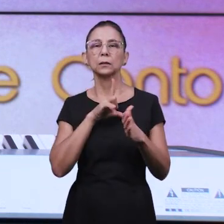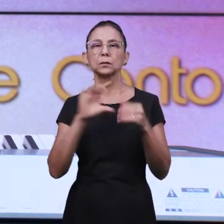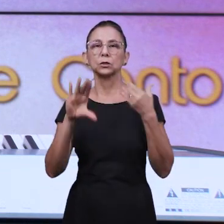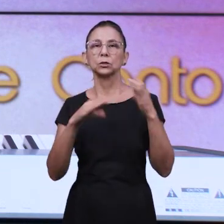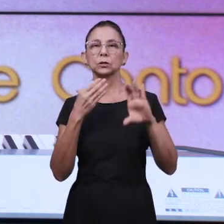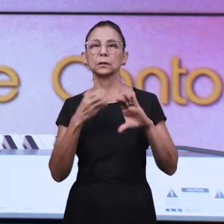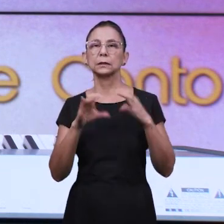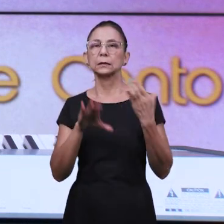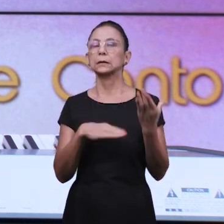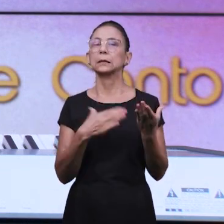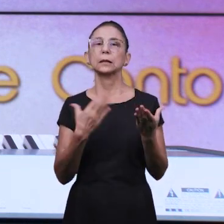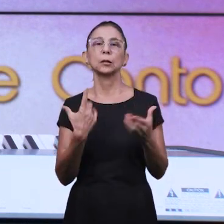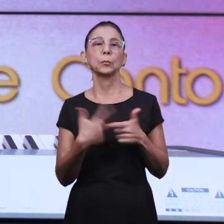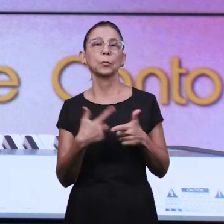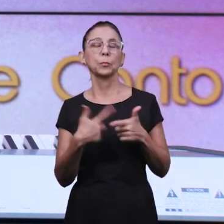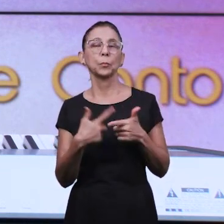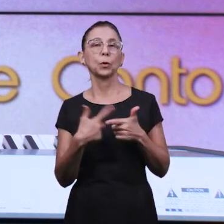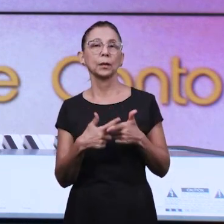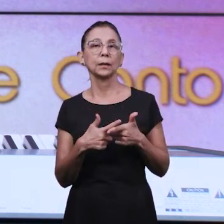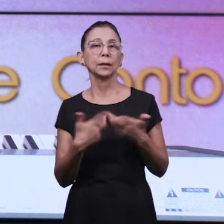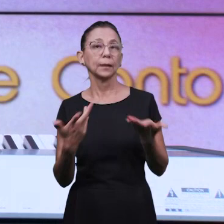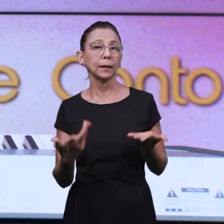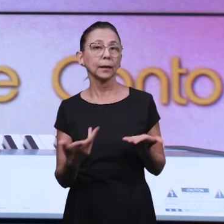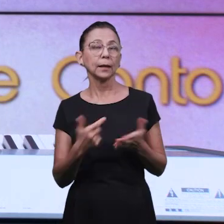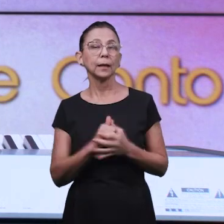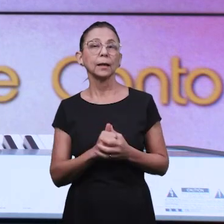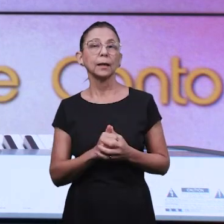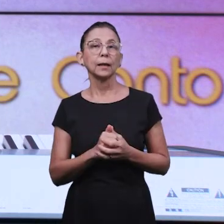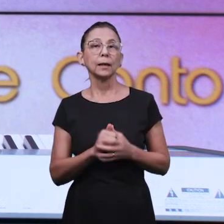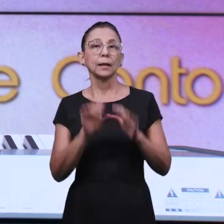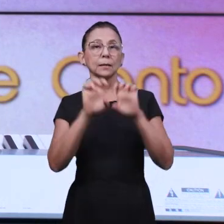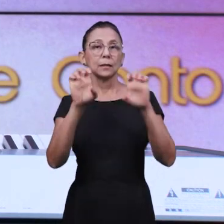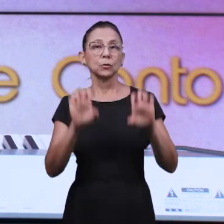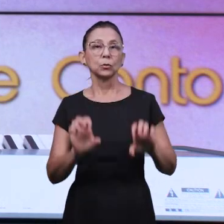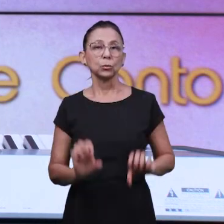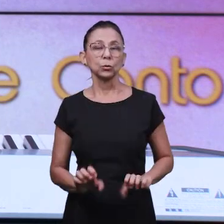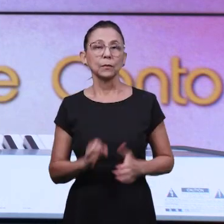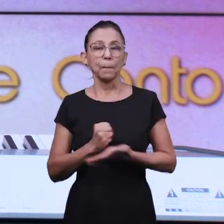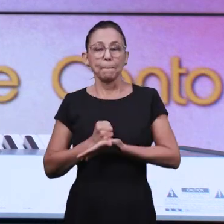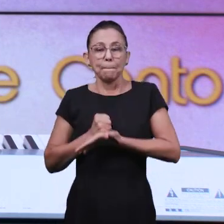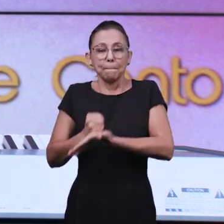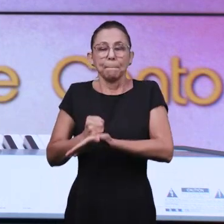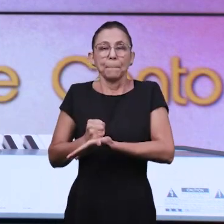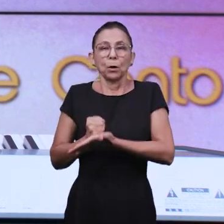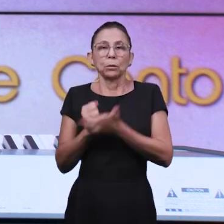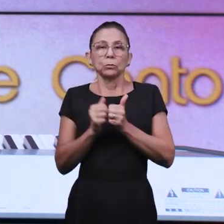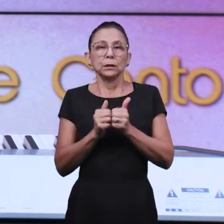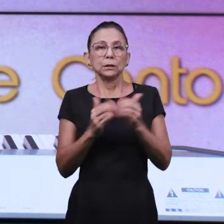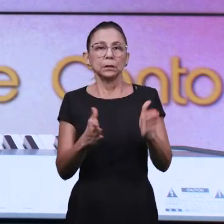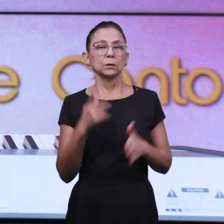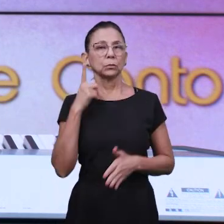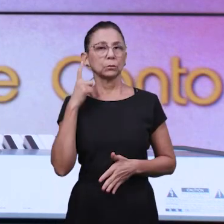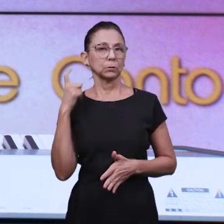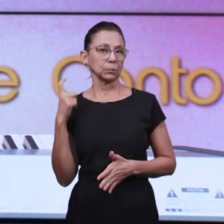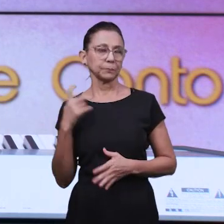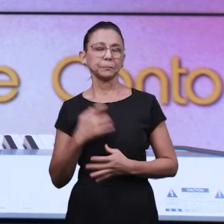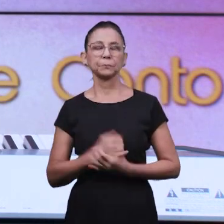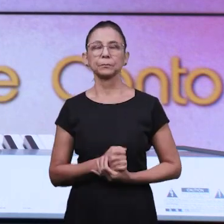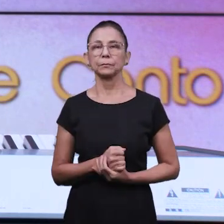de cantar, porque é ela que vai participar da sustentação desse início do